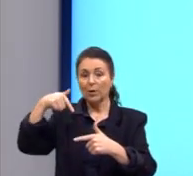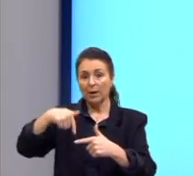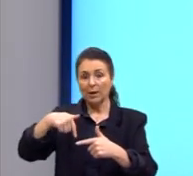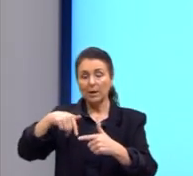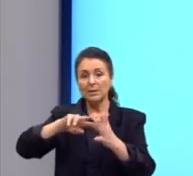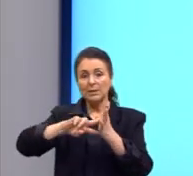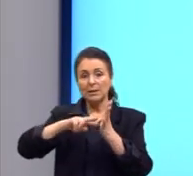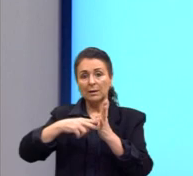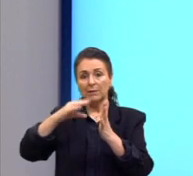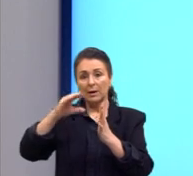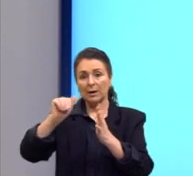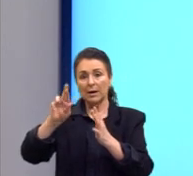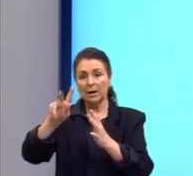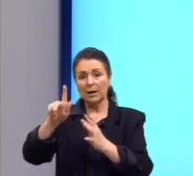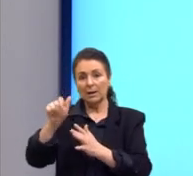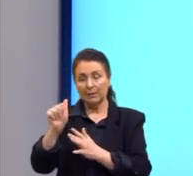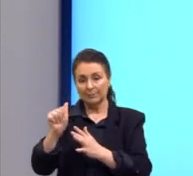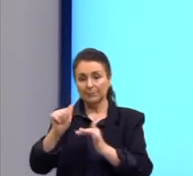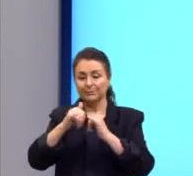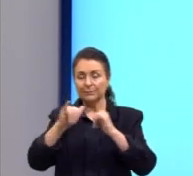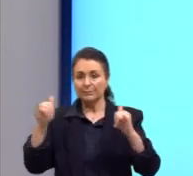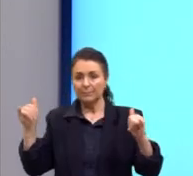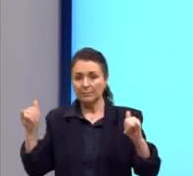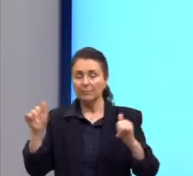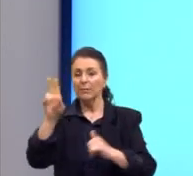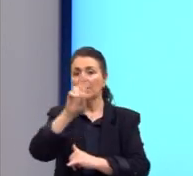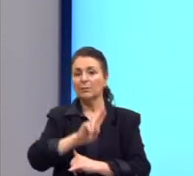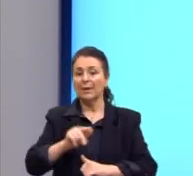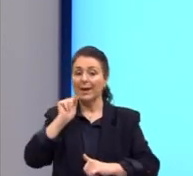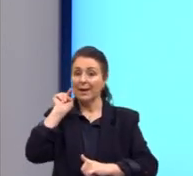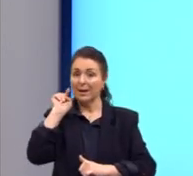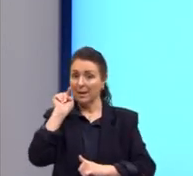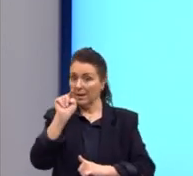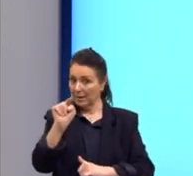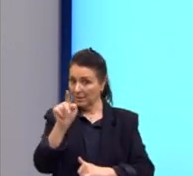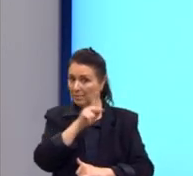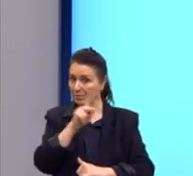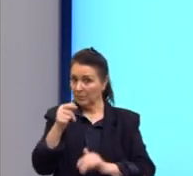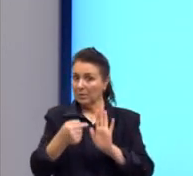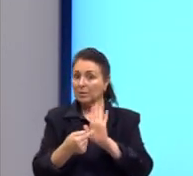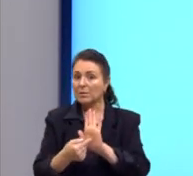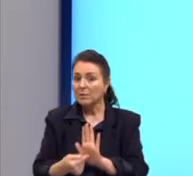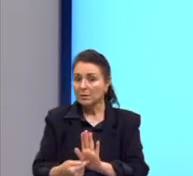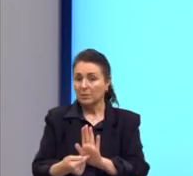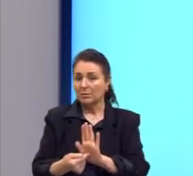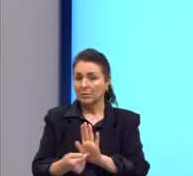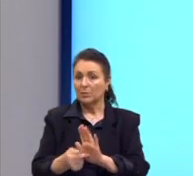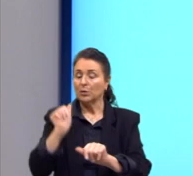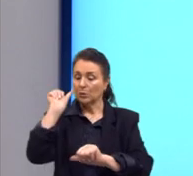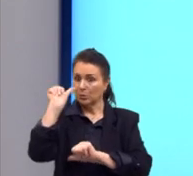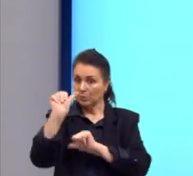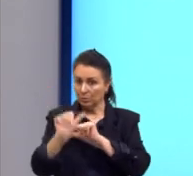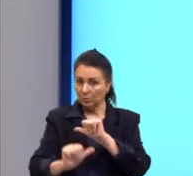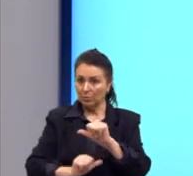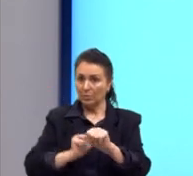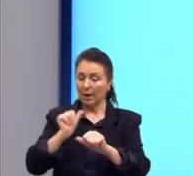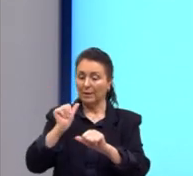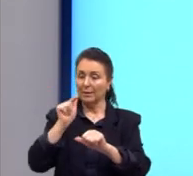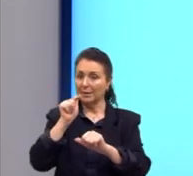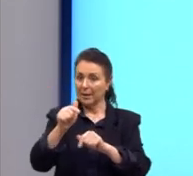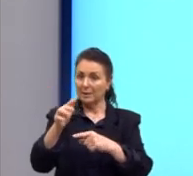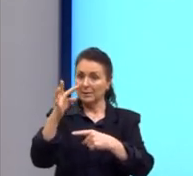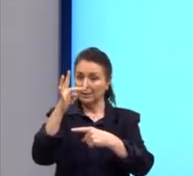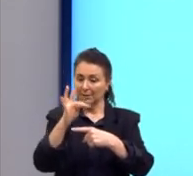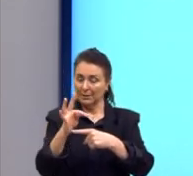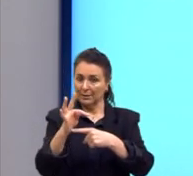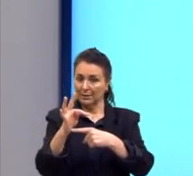tá se a gente pegar Este trabalho aqui certo e coloca aqui dentro do trabalho